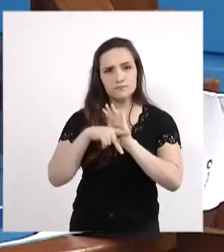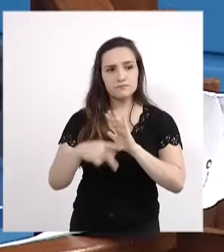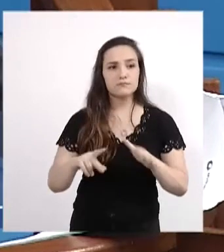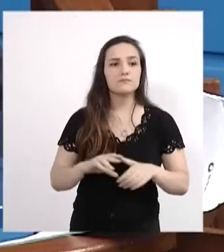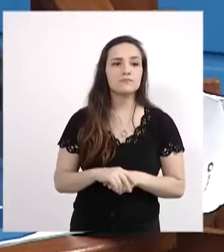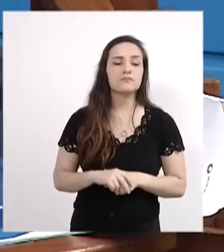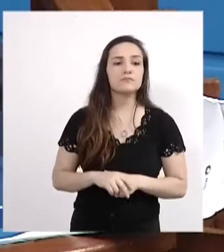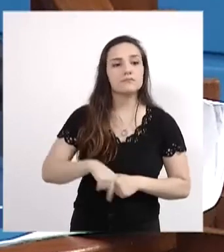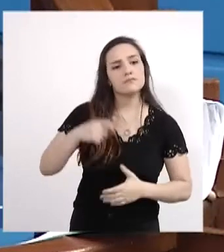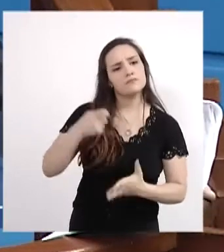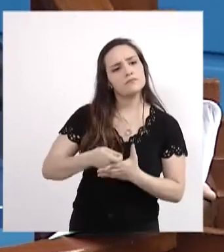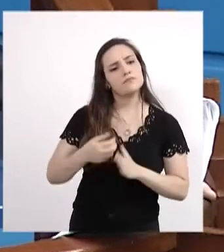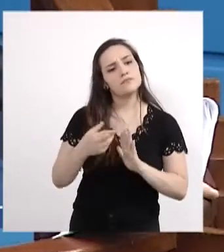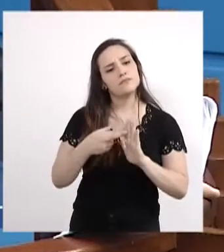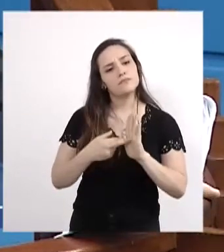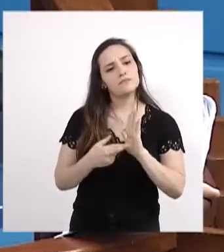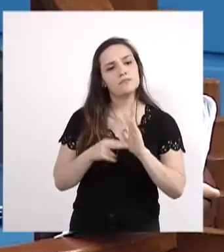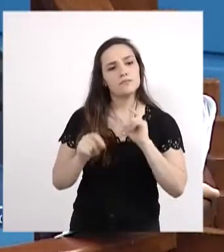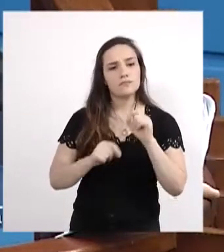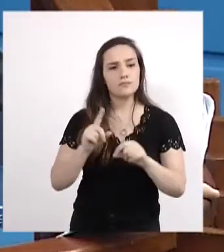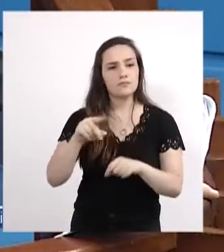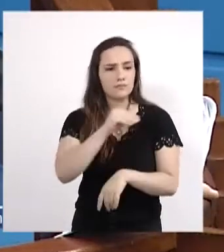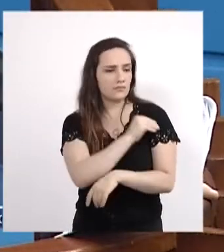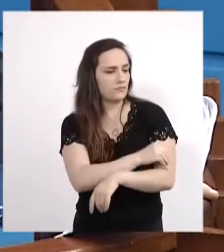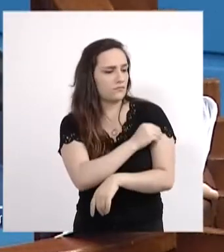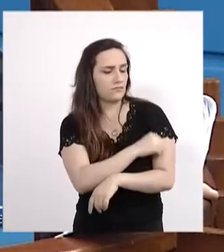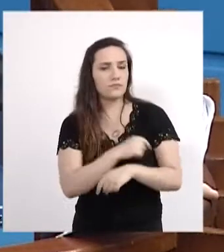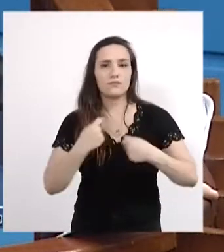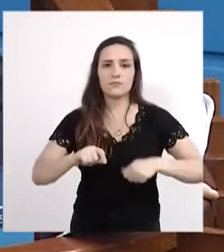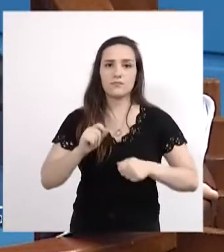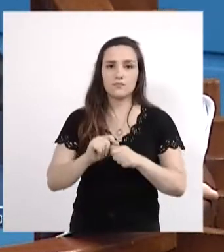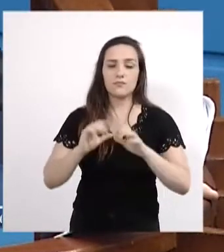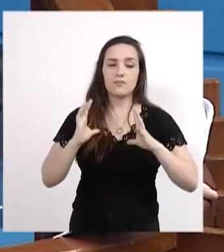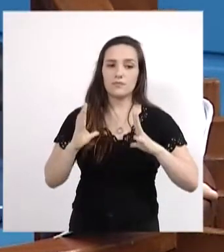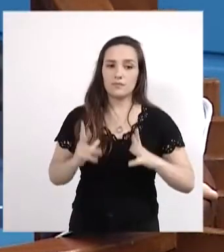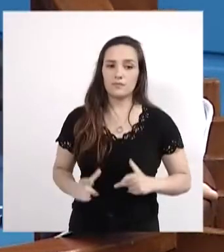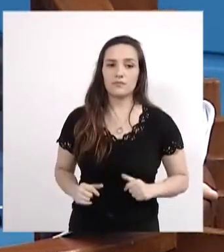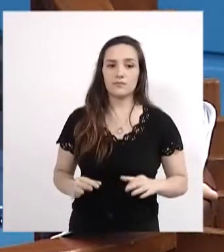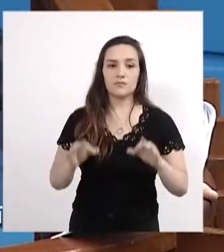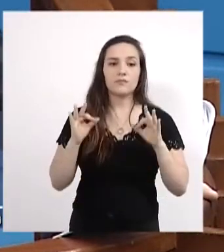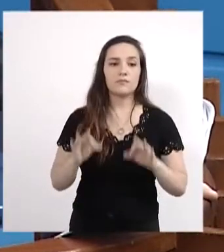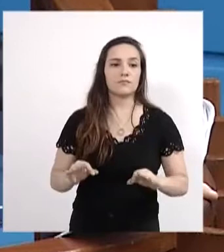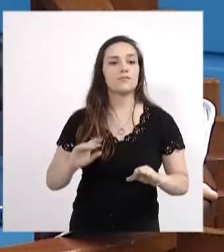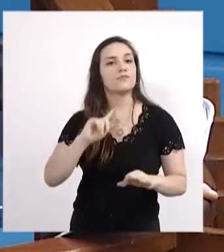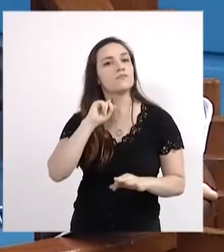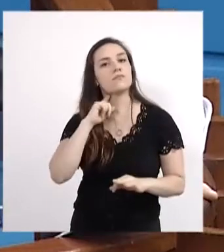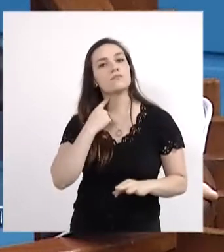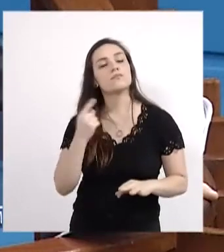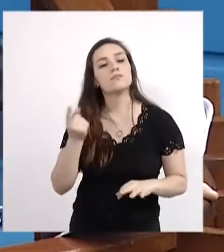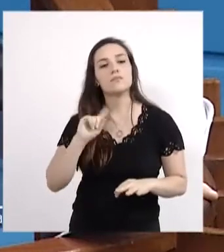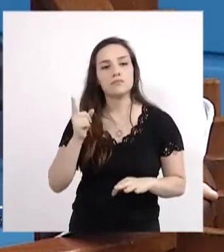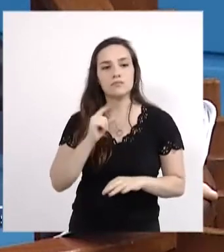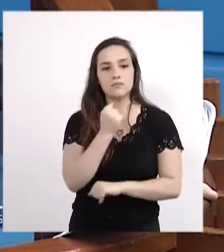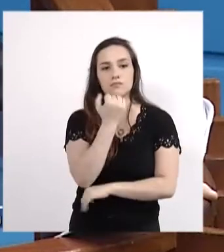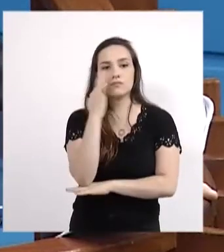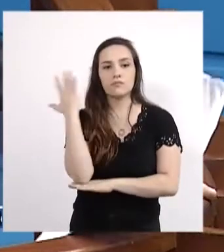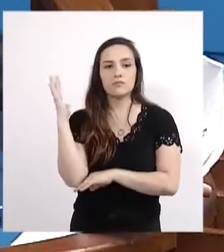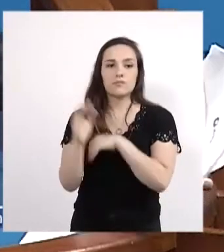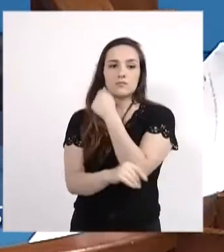exigência de que este etanol seja produzido de maneira limpa, não poluindo o meio ambiente, mas também